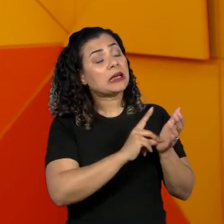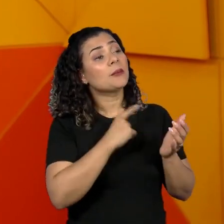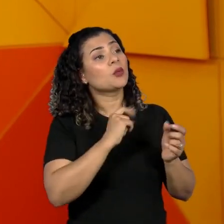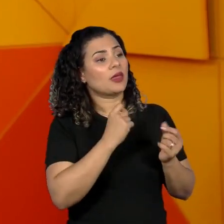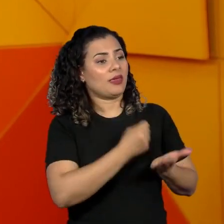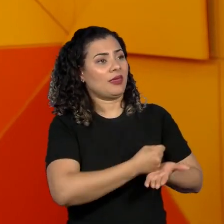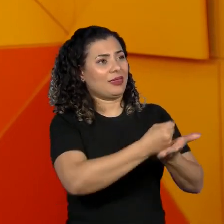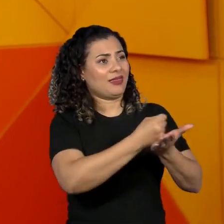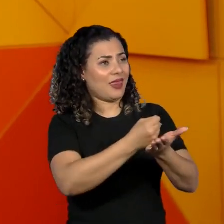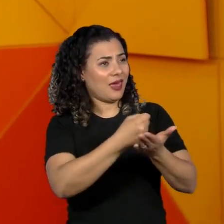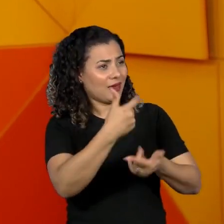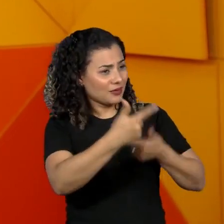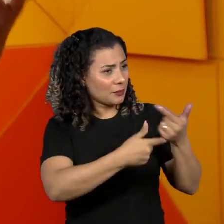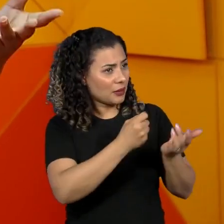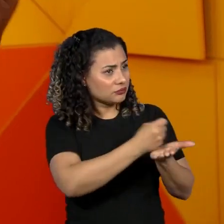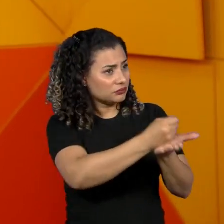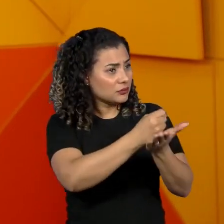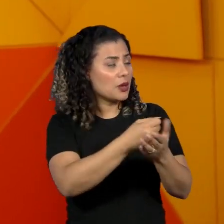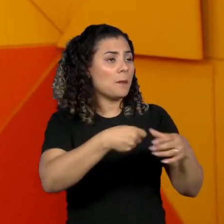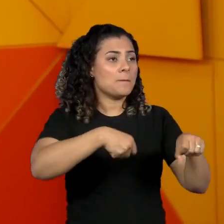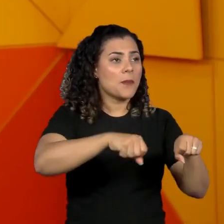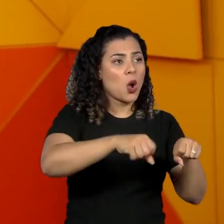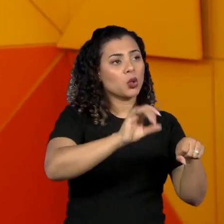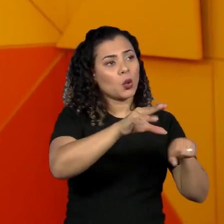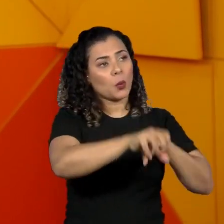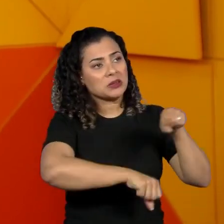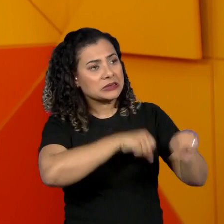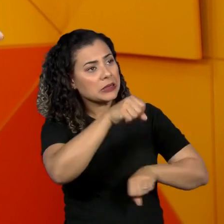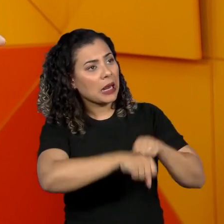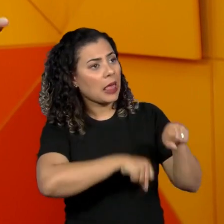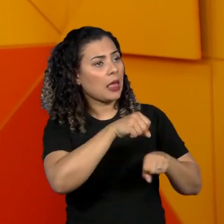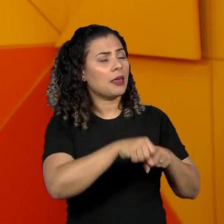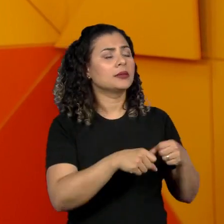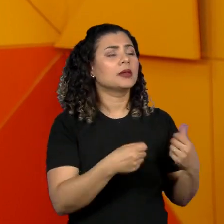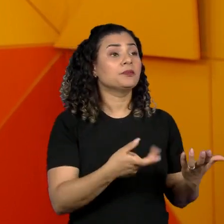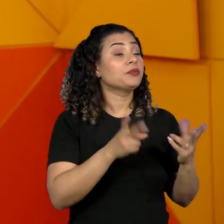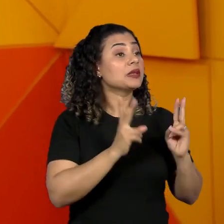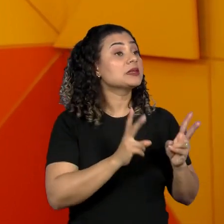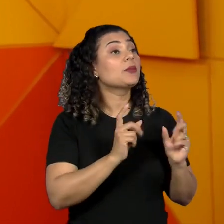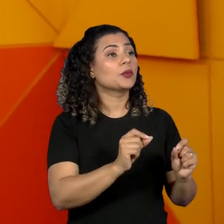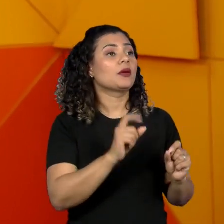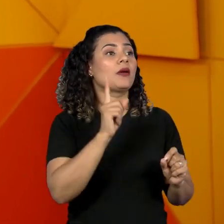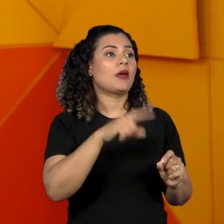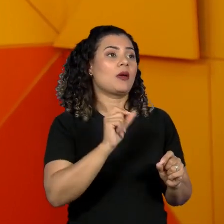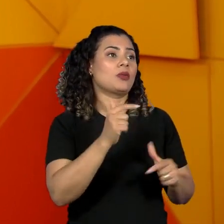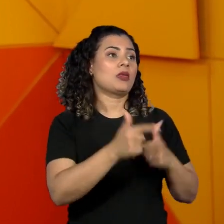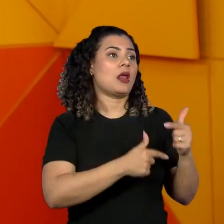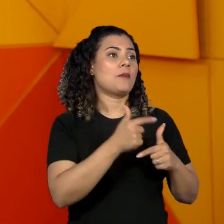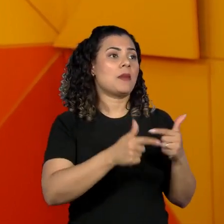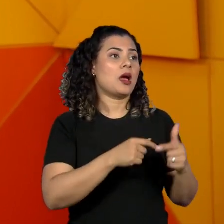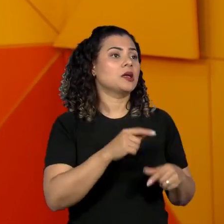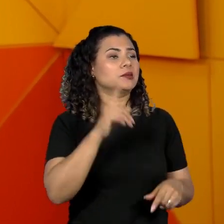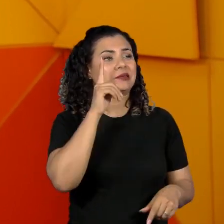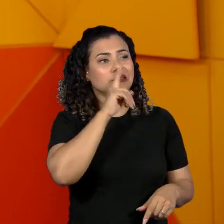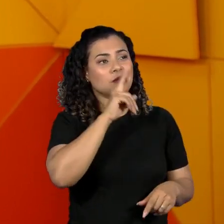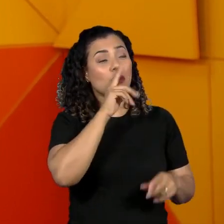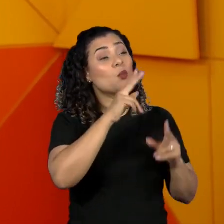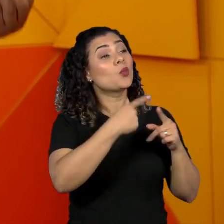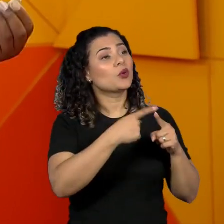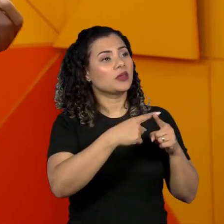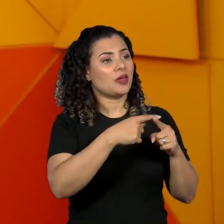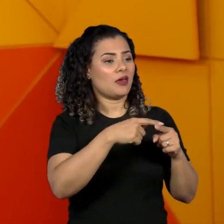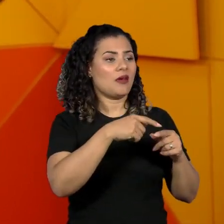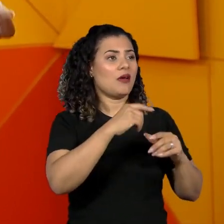de entregas, seja de moto, de bicicleta, é a precarização do trabalho aliada a